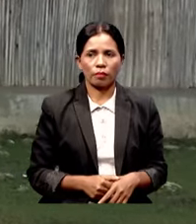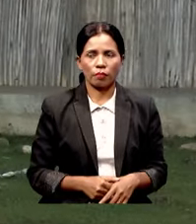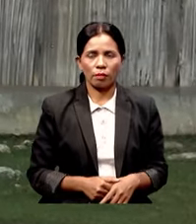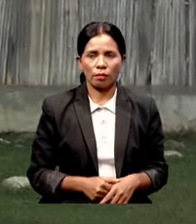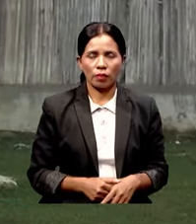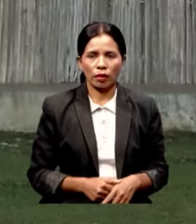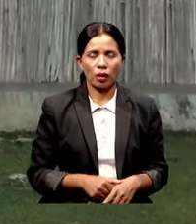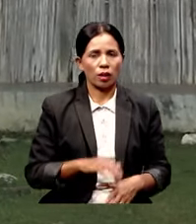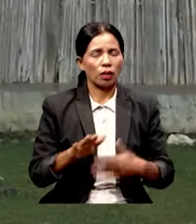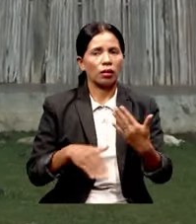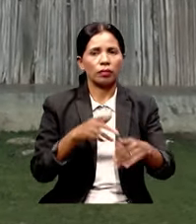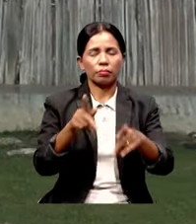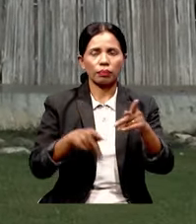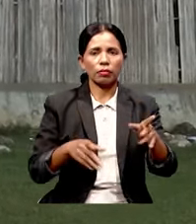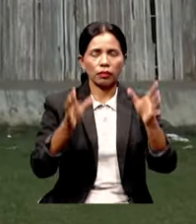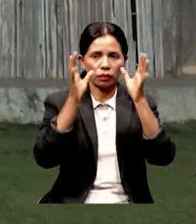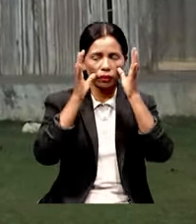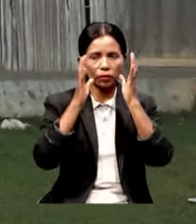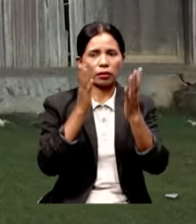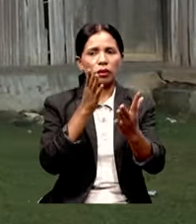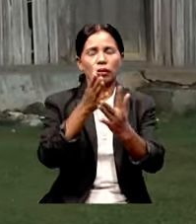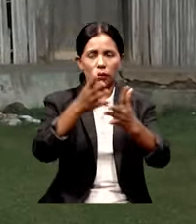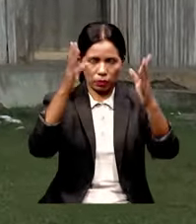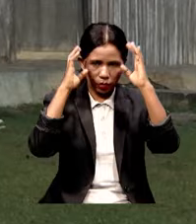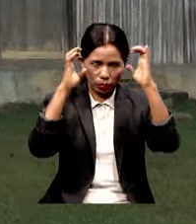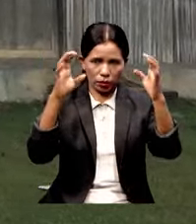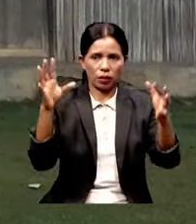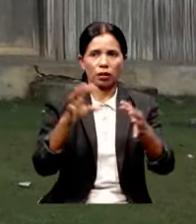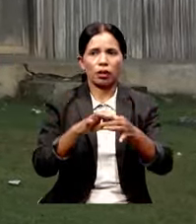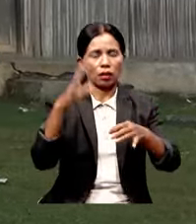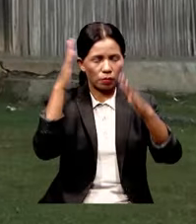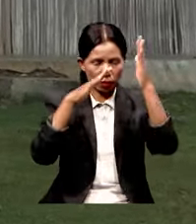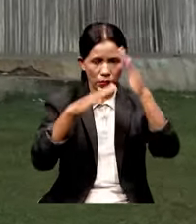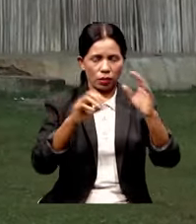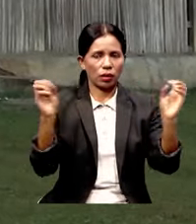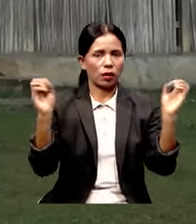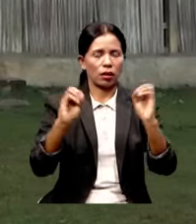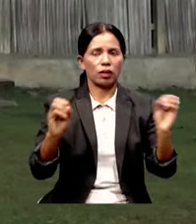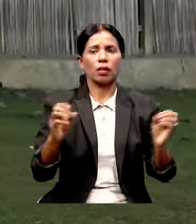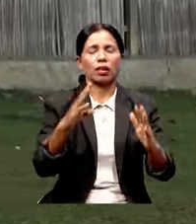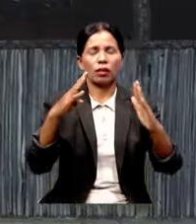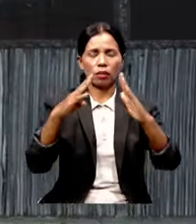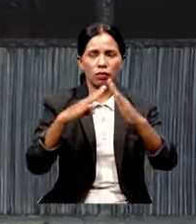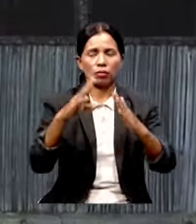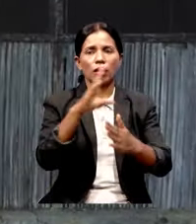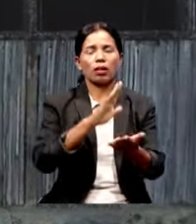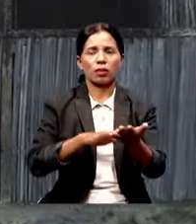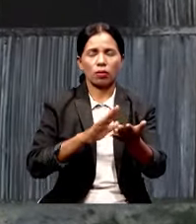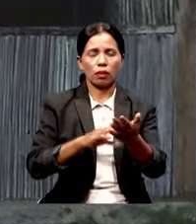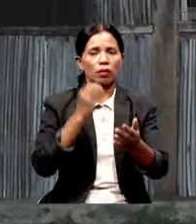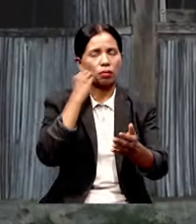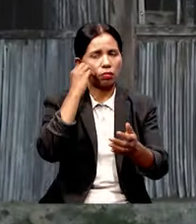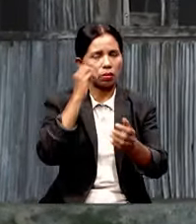Durante a maioria do povo se relere, o acesso à educação liga ao problema menos facilidade no distância no Bedo.